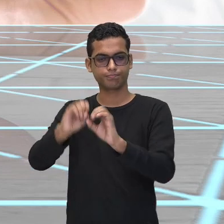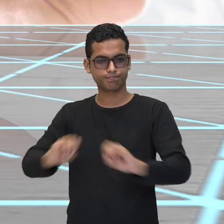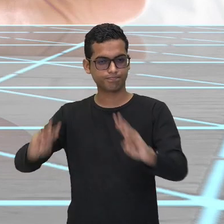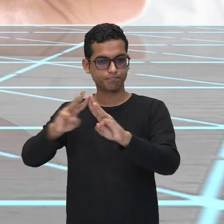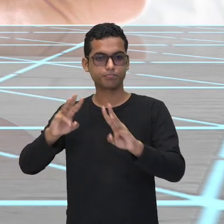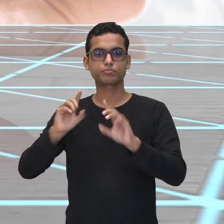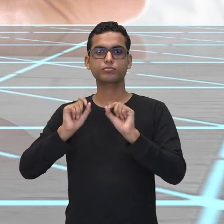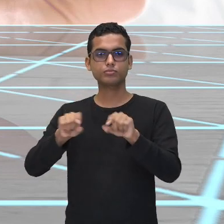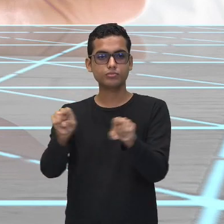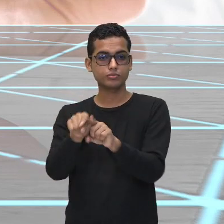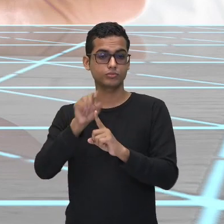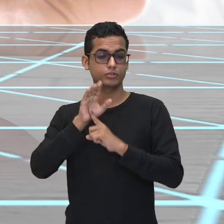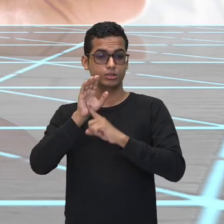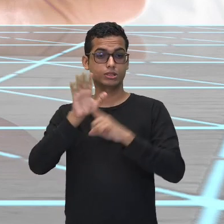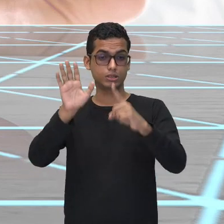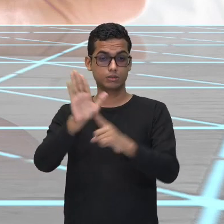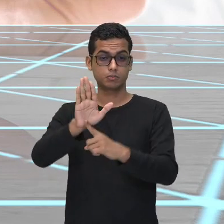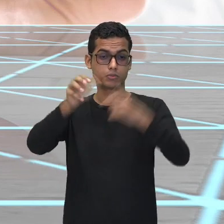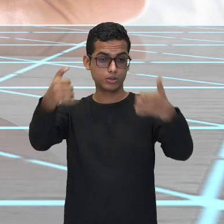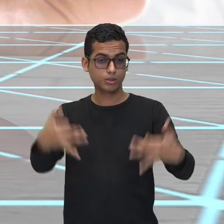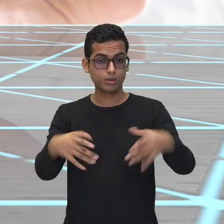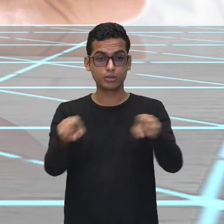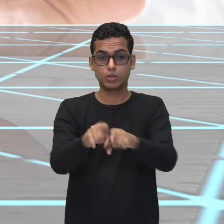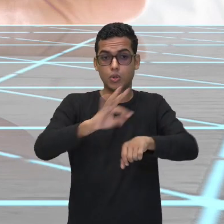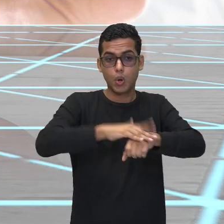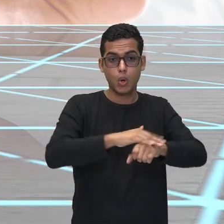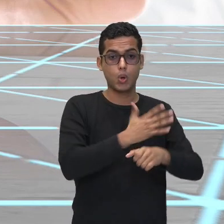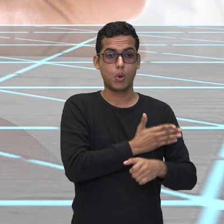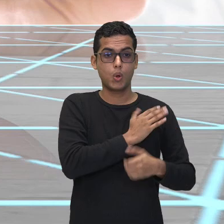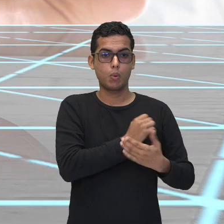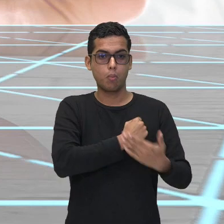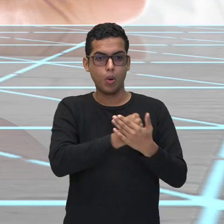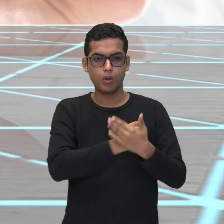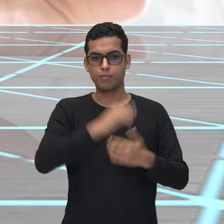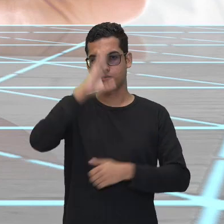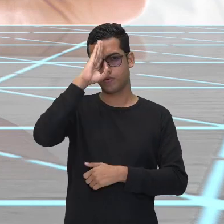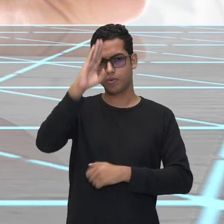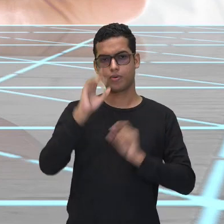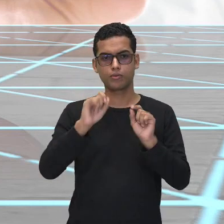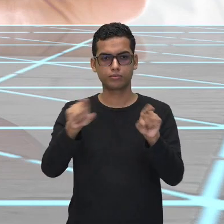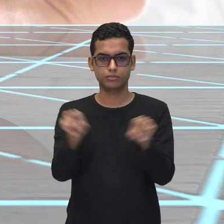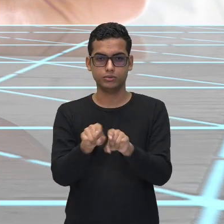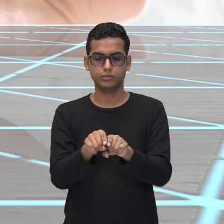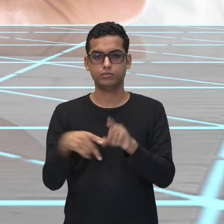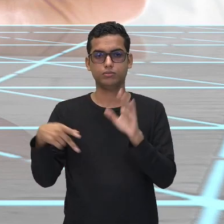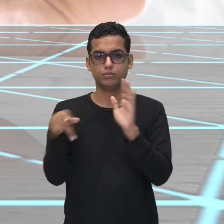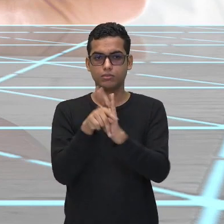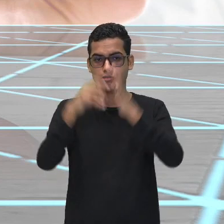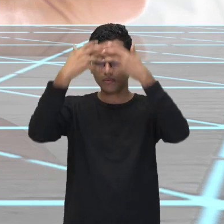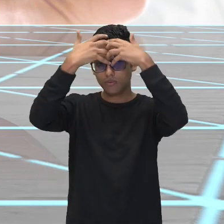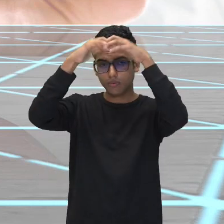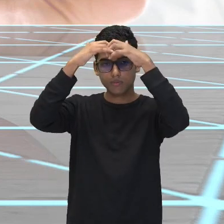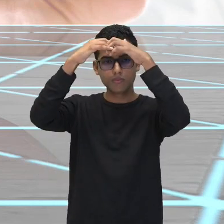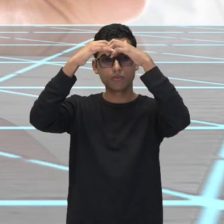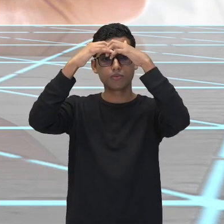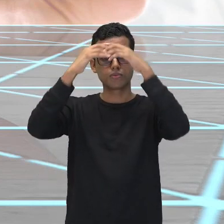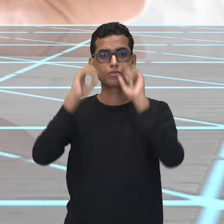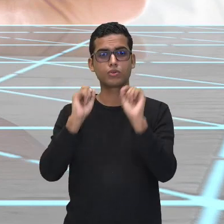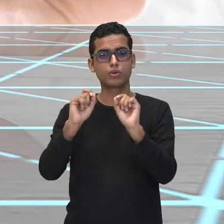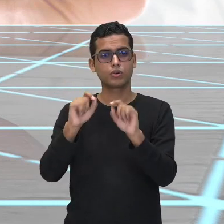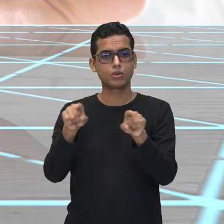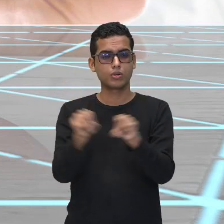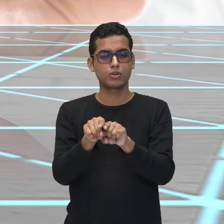doenças cardiovasculares, nós vamos ter o AVE, que é o acidente vascular encefálico,